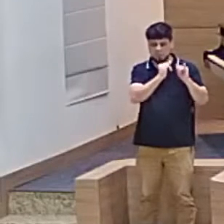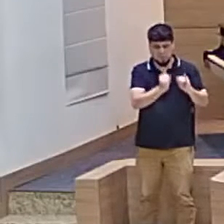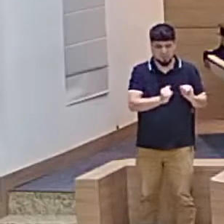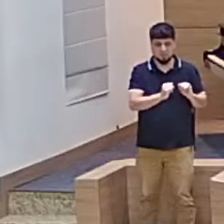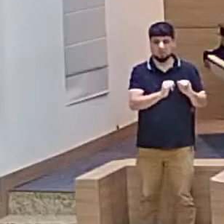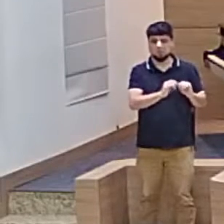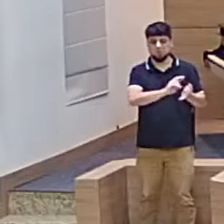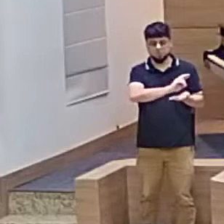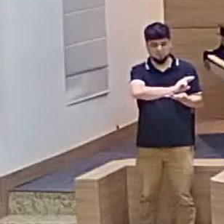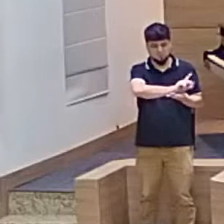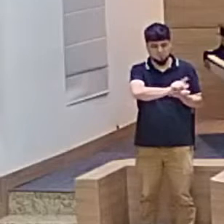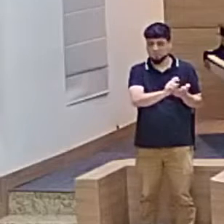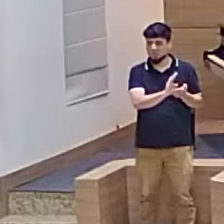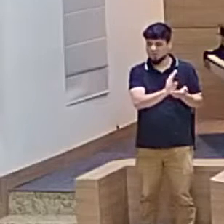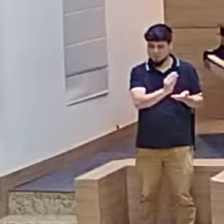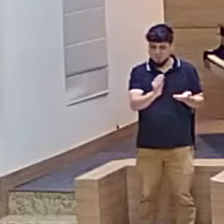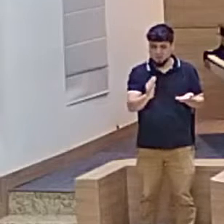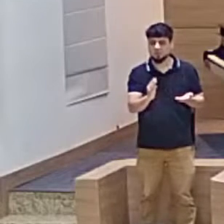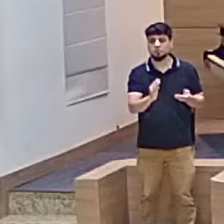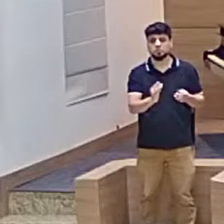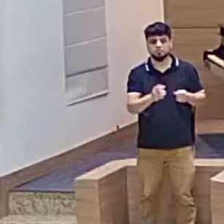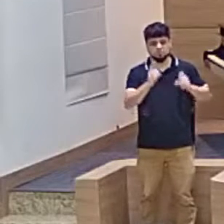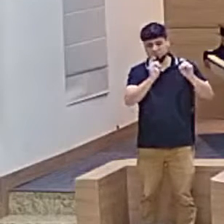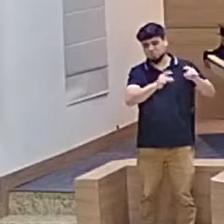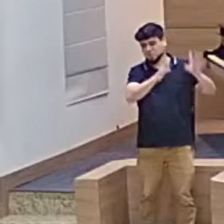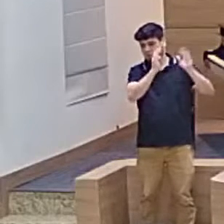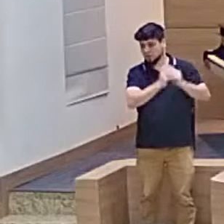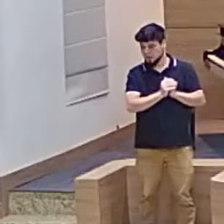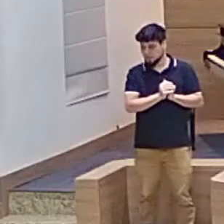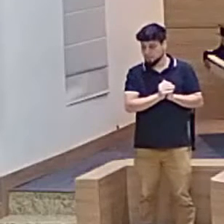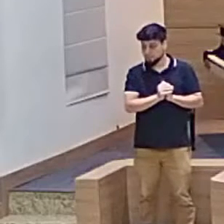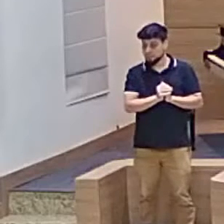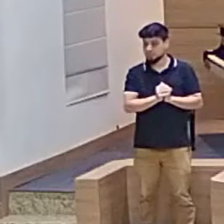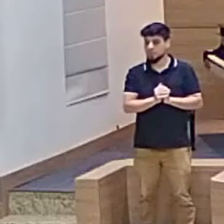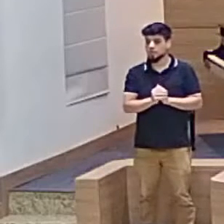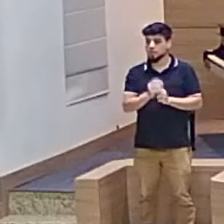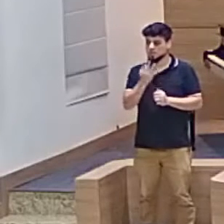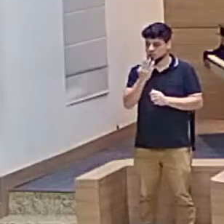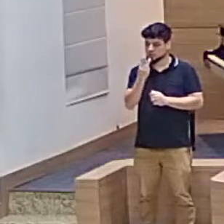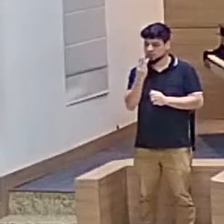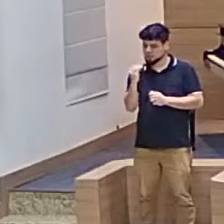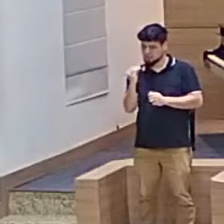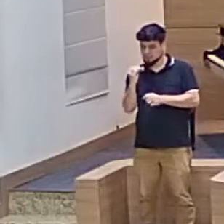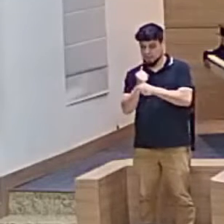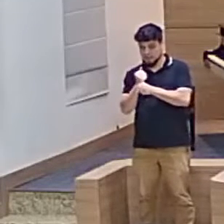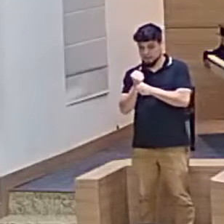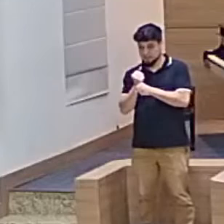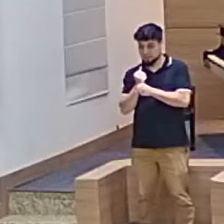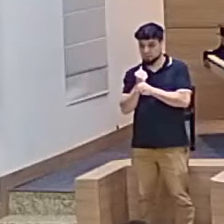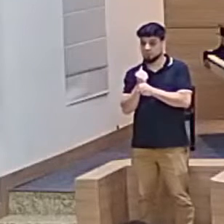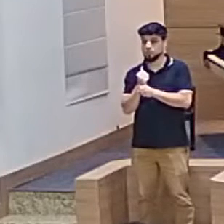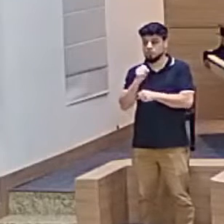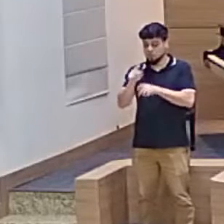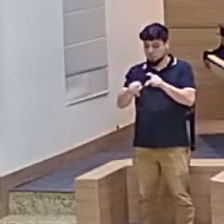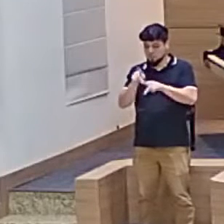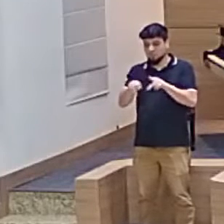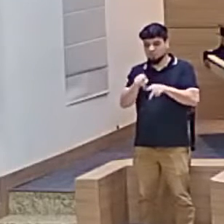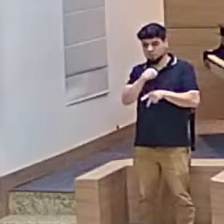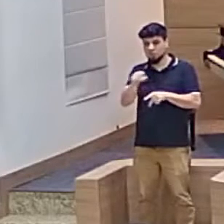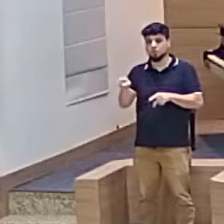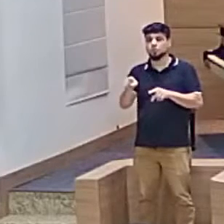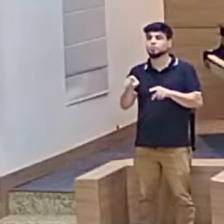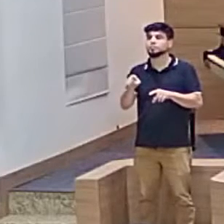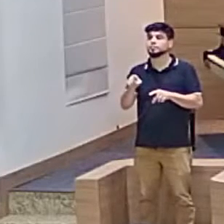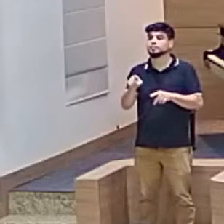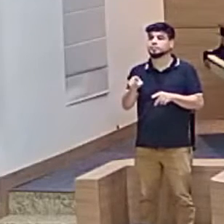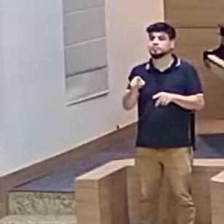naturalmente durante esses 430 anos o povo de Israel foi aderindo de maneira silenciosa e